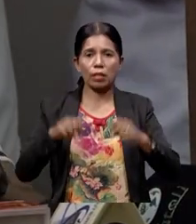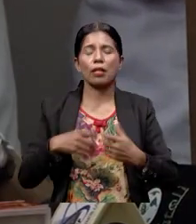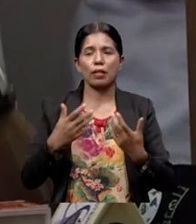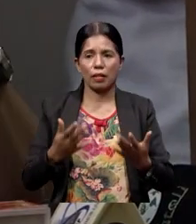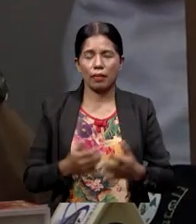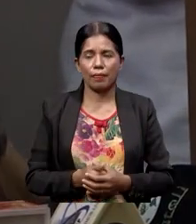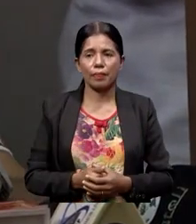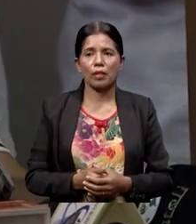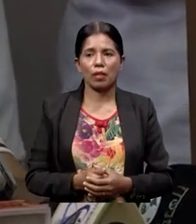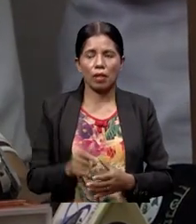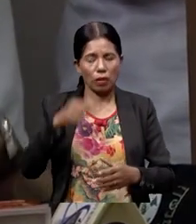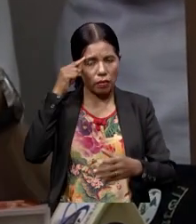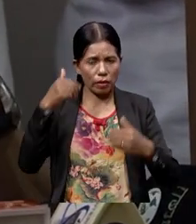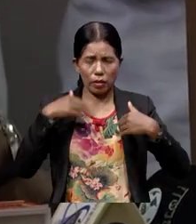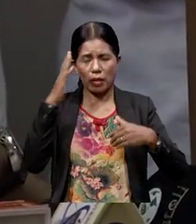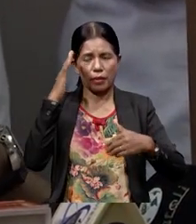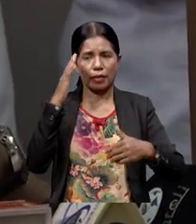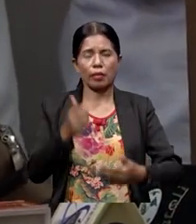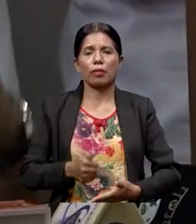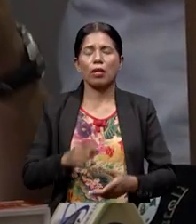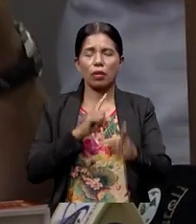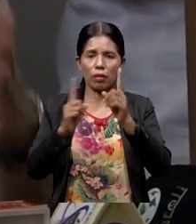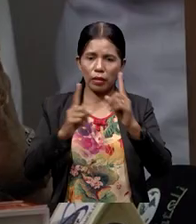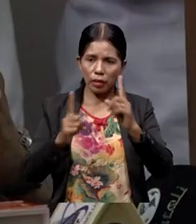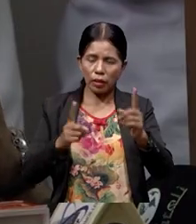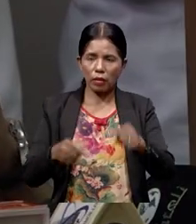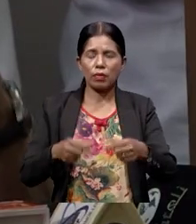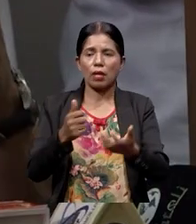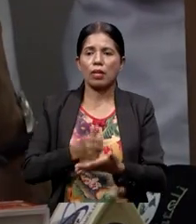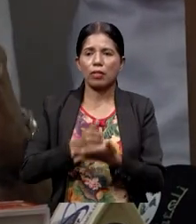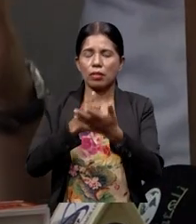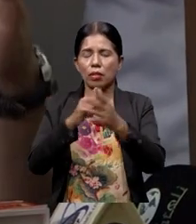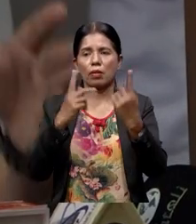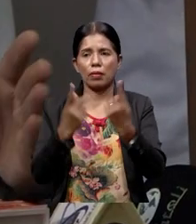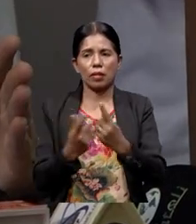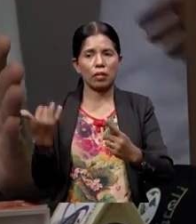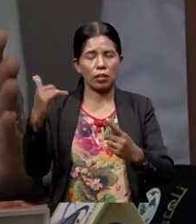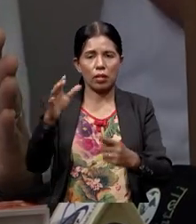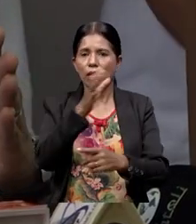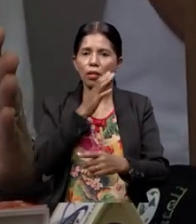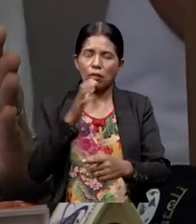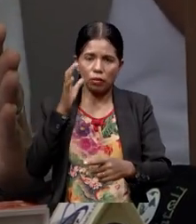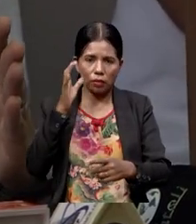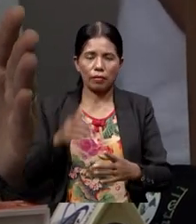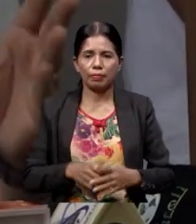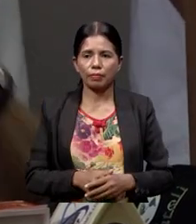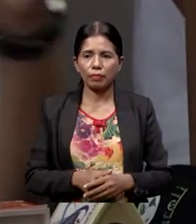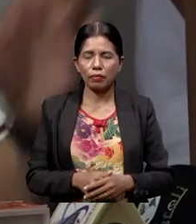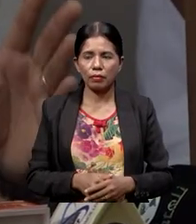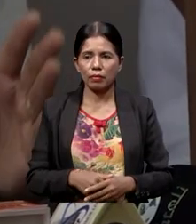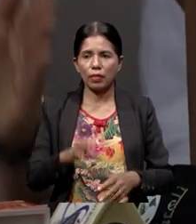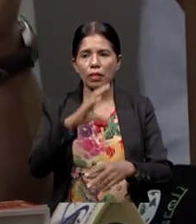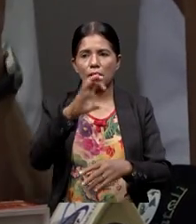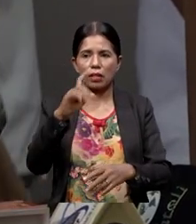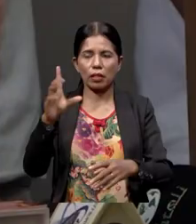Quero ver, oh, o governo, a nós em Ruma, a tua intervenção, foi apoio Ruma para empresários sobre a área de agricultura. Kamar Komers tamel balama